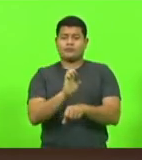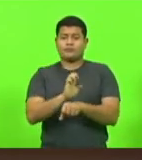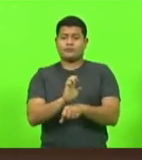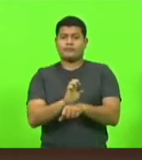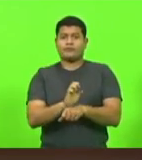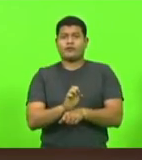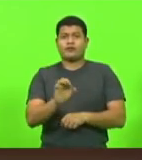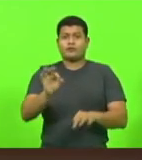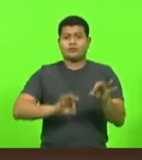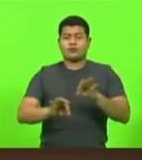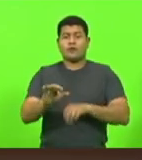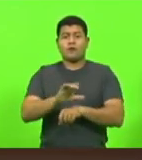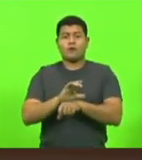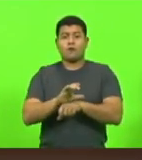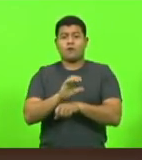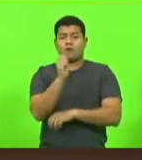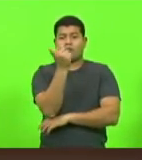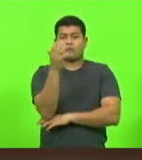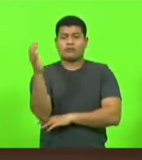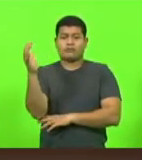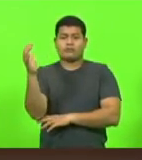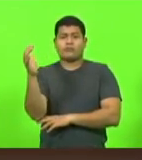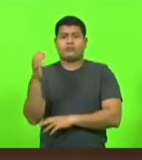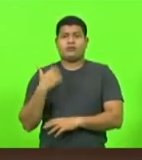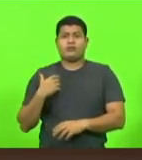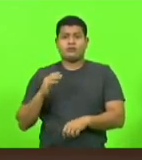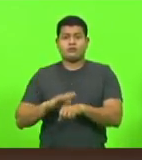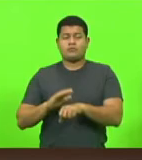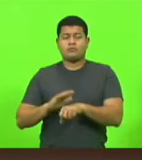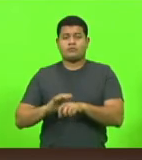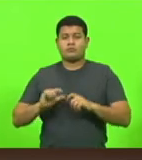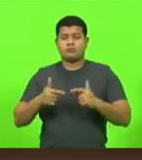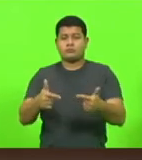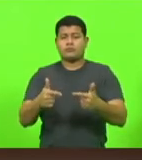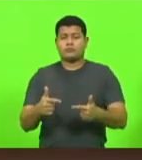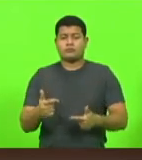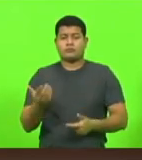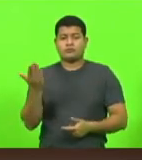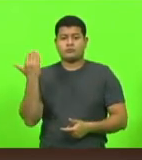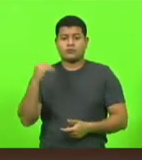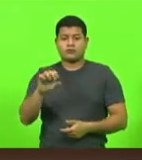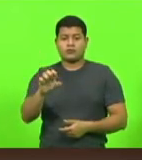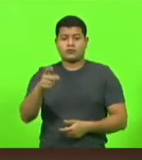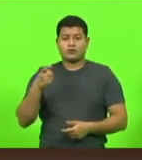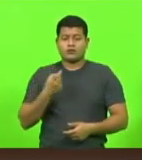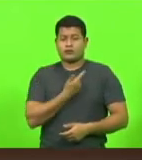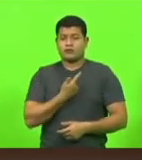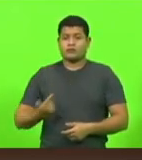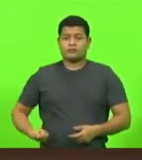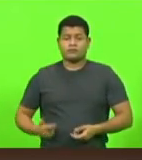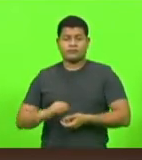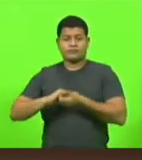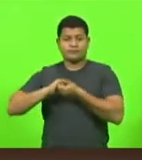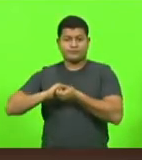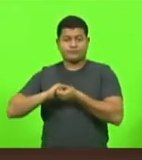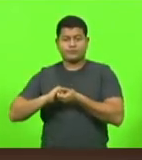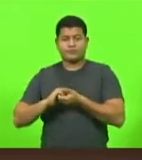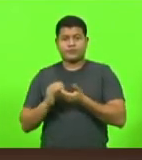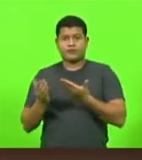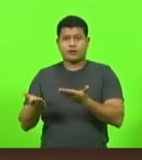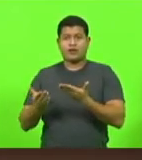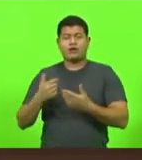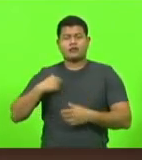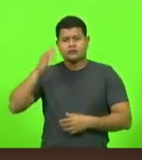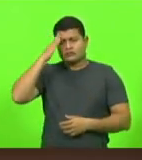próprio Código Ambiental. Uma iniciativa do ex-governador Luiz Henrique da Silveira, grande legislador, grande congressista, que já sabia